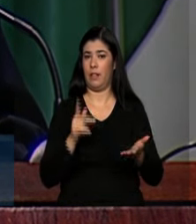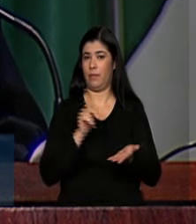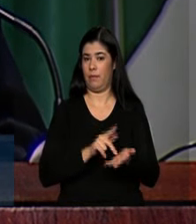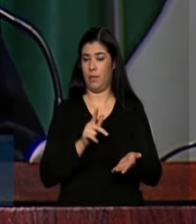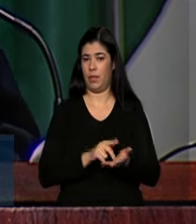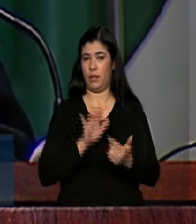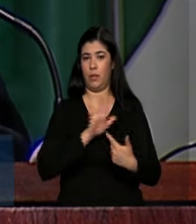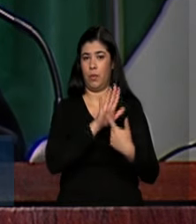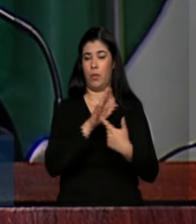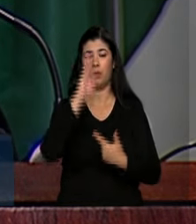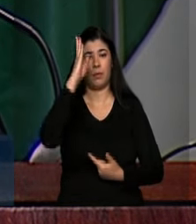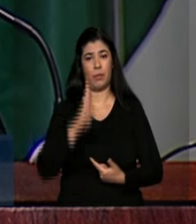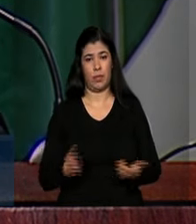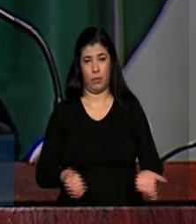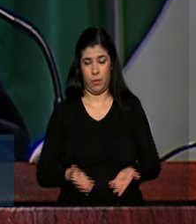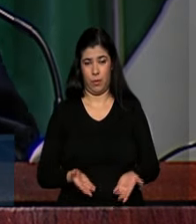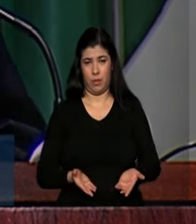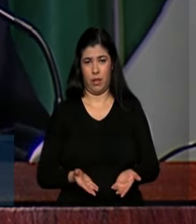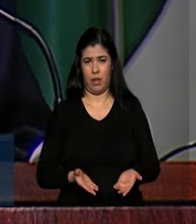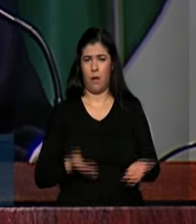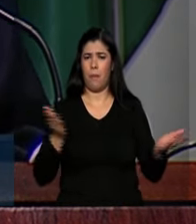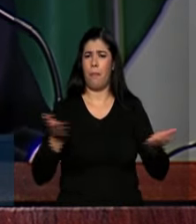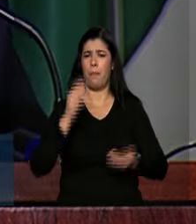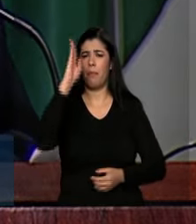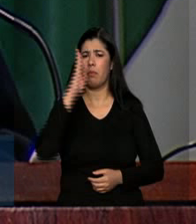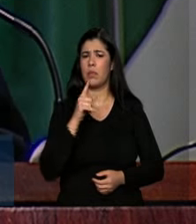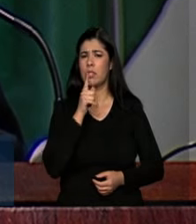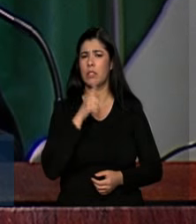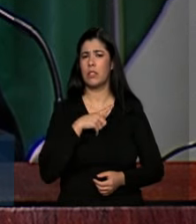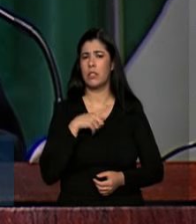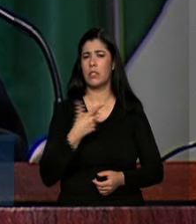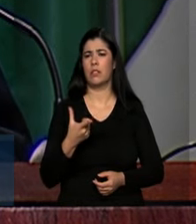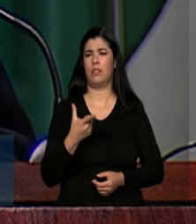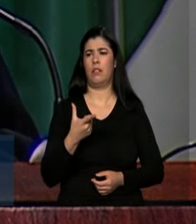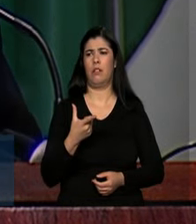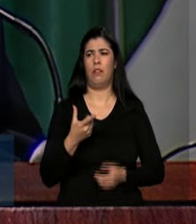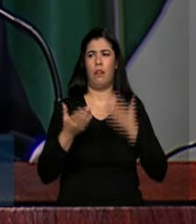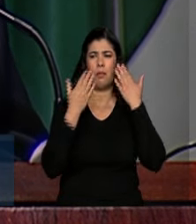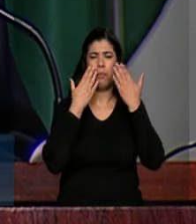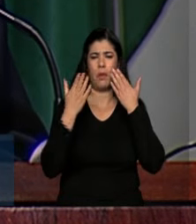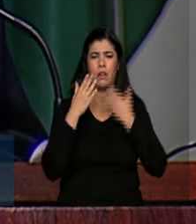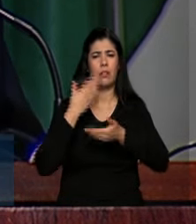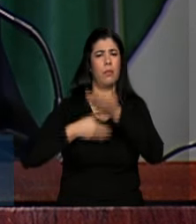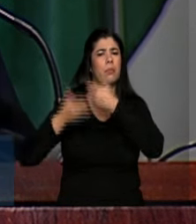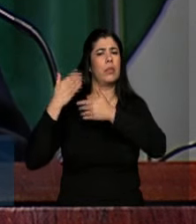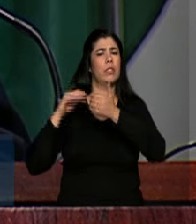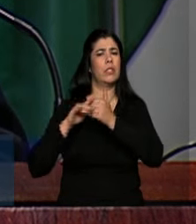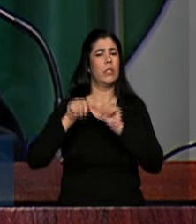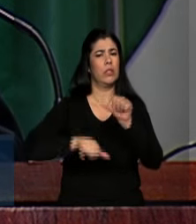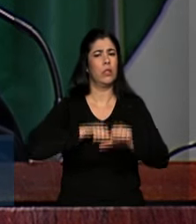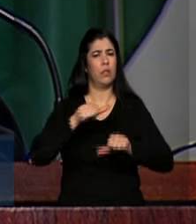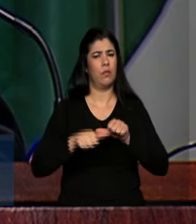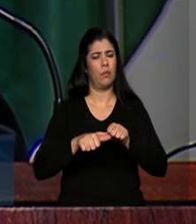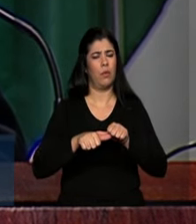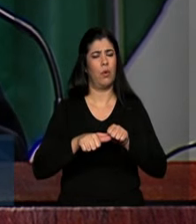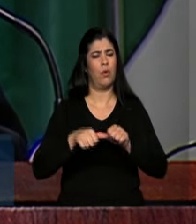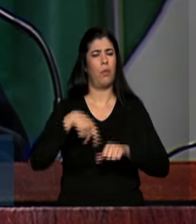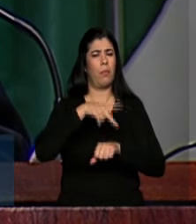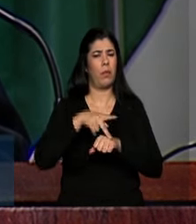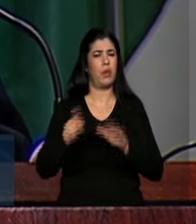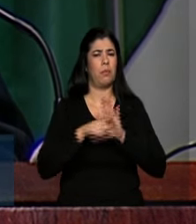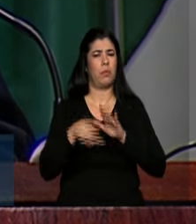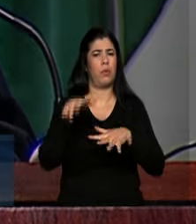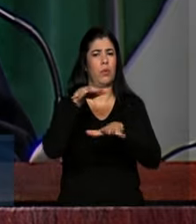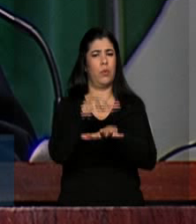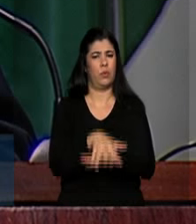evidente no Brasil de hoje. Não é coincidência que, ao haver nos tornado um país mais